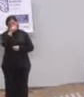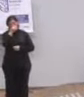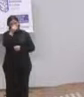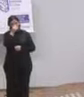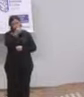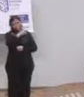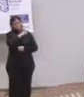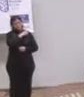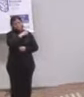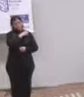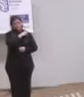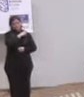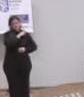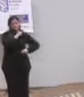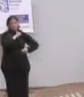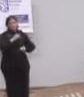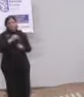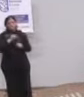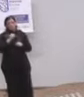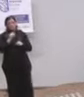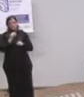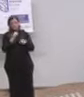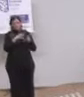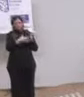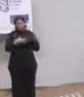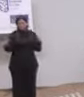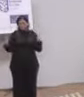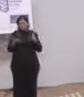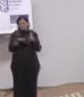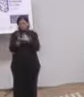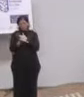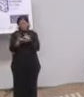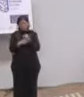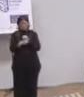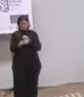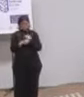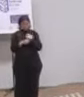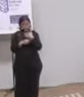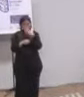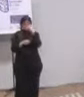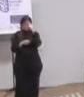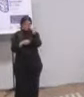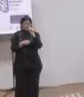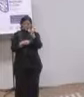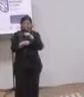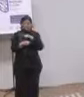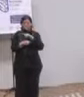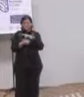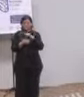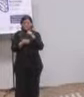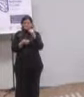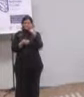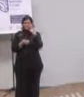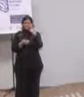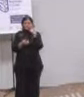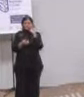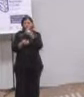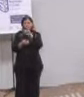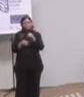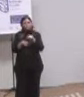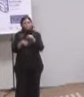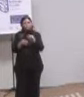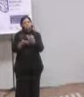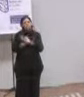já que estão nesse processo de alguns anos, se existe algum momento que a fisioterapia motora possa